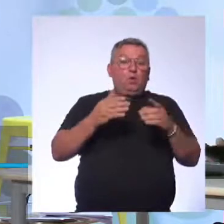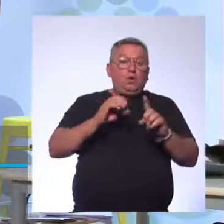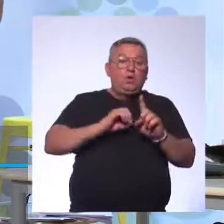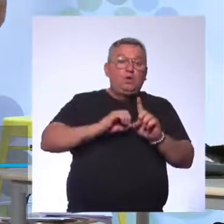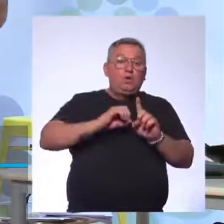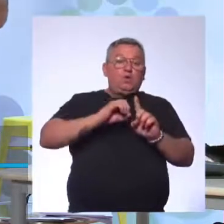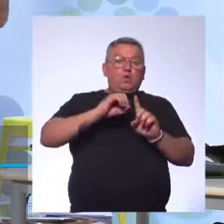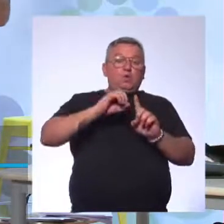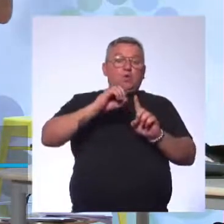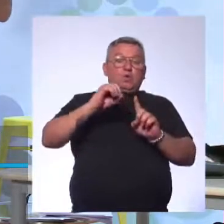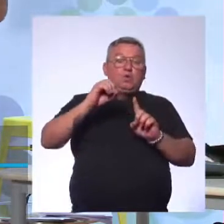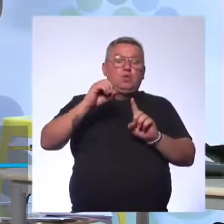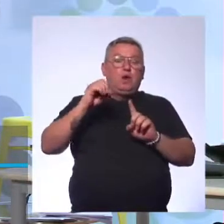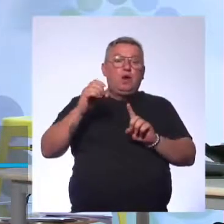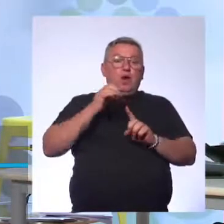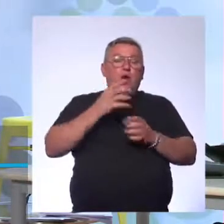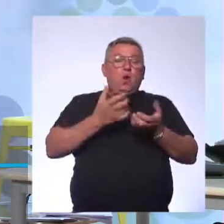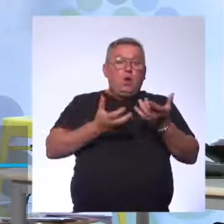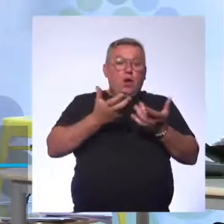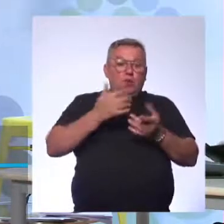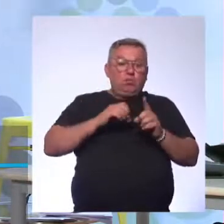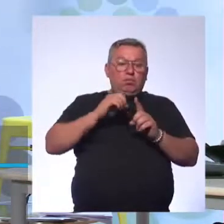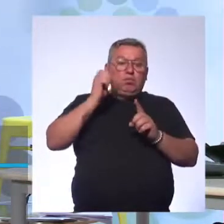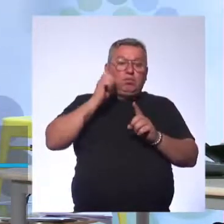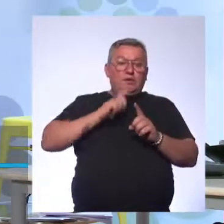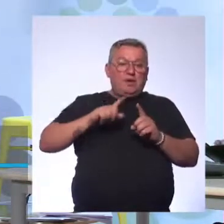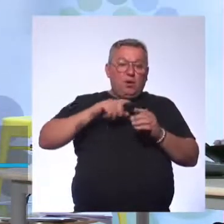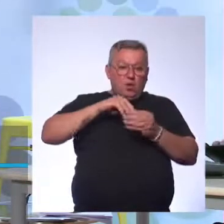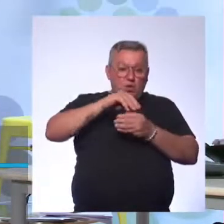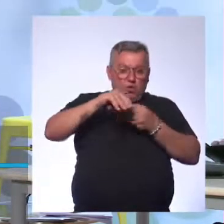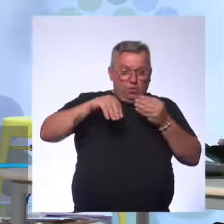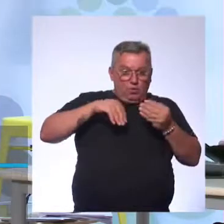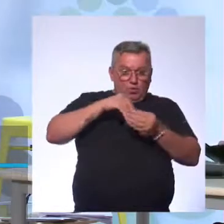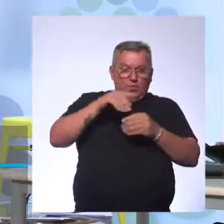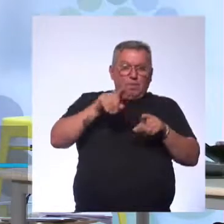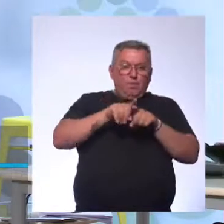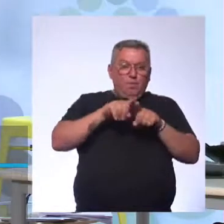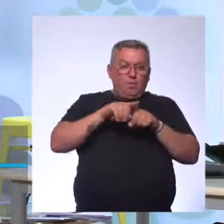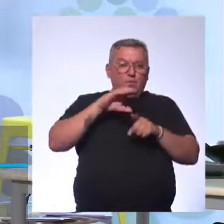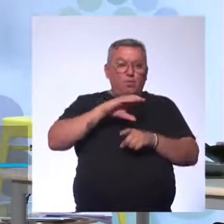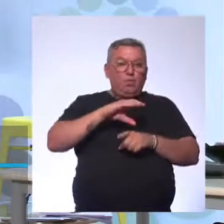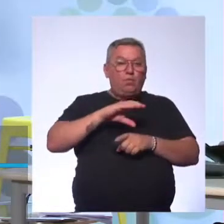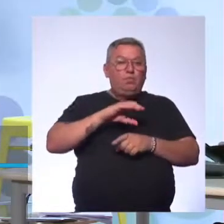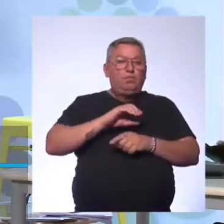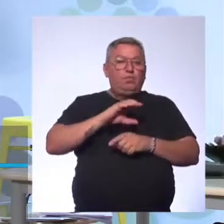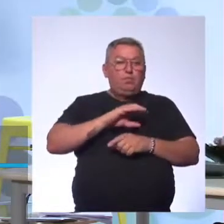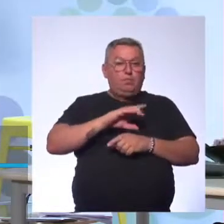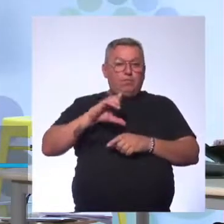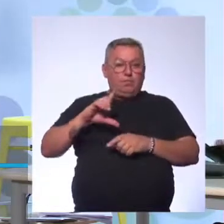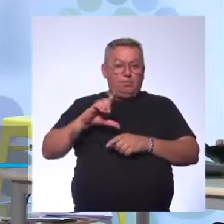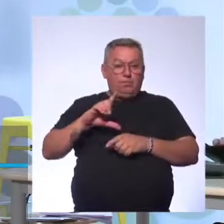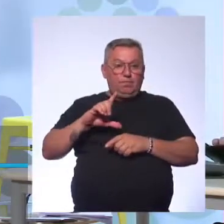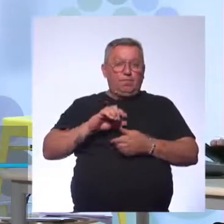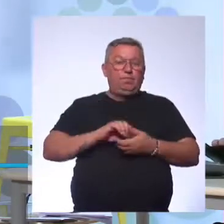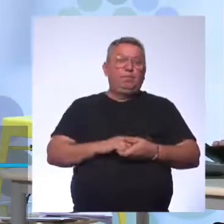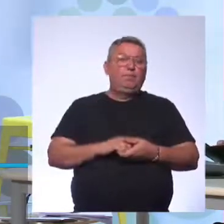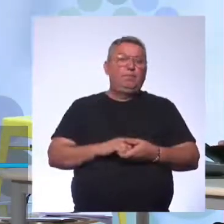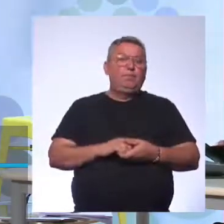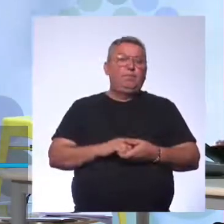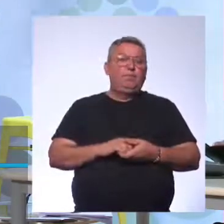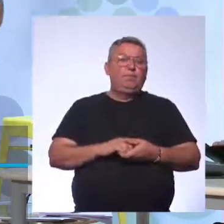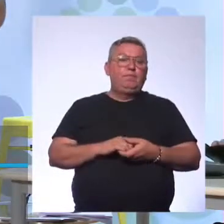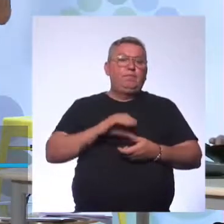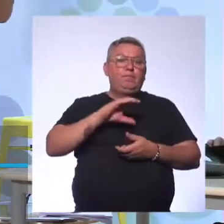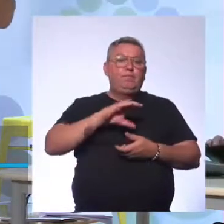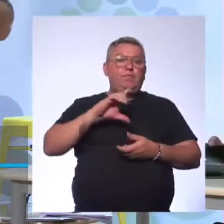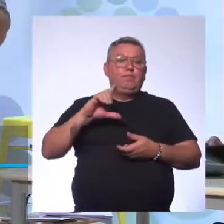você tem ali o sal dissolvido que tem o Closure os cloreto de sódio cloreto de